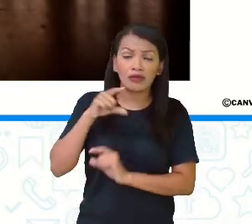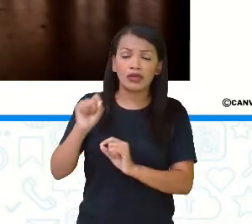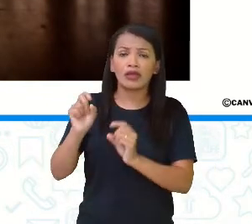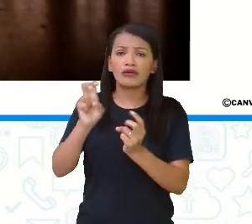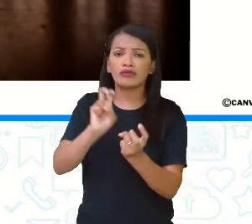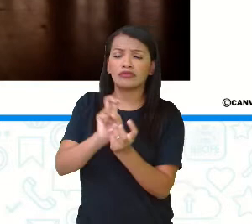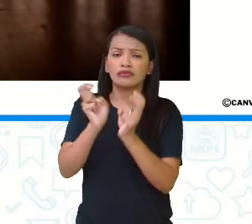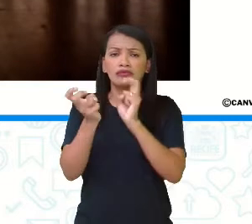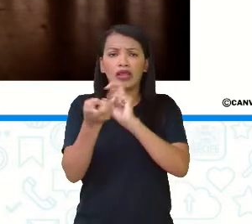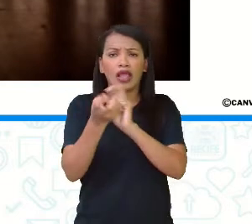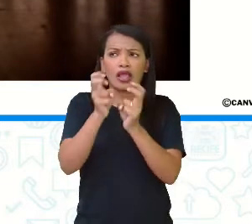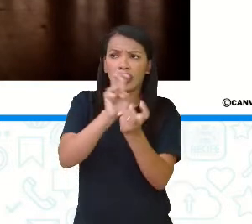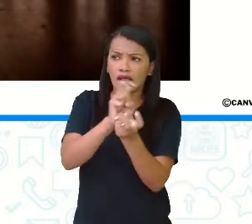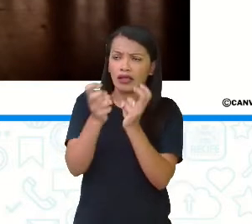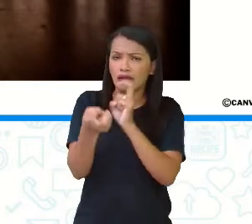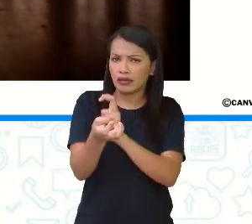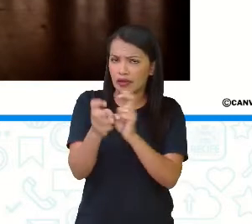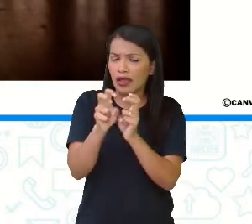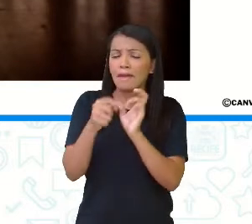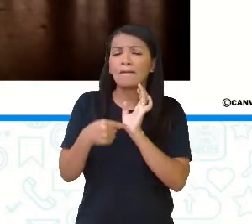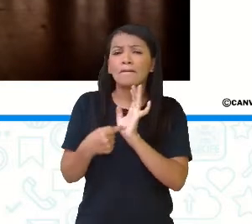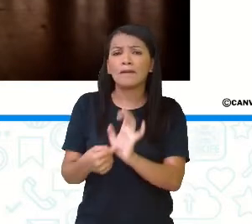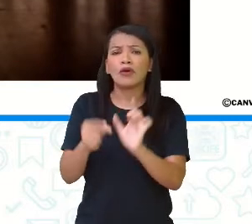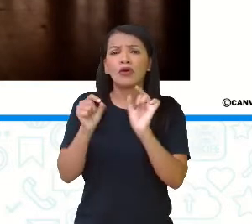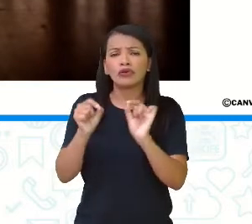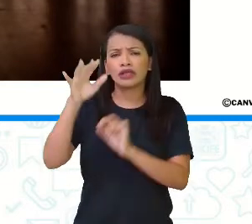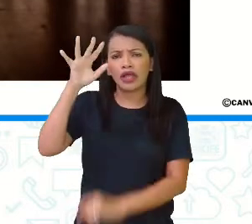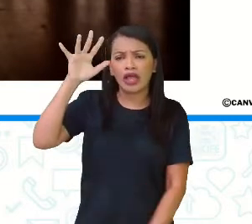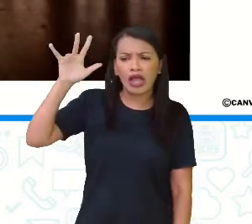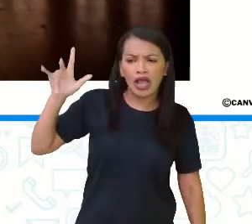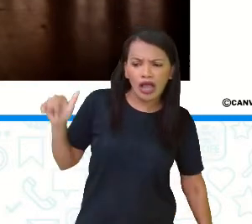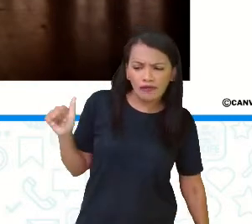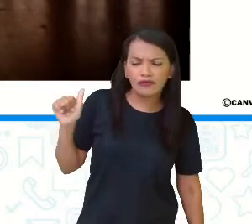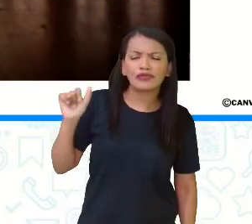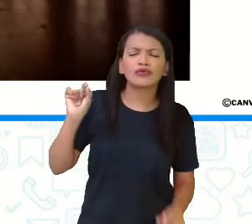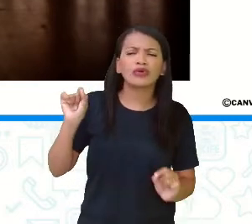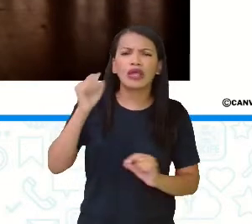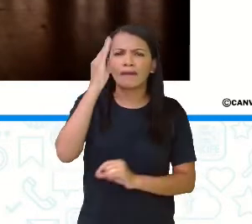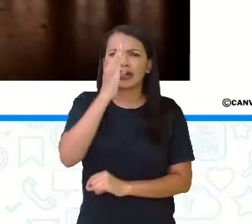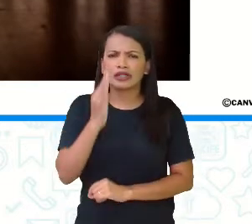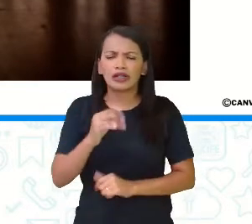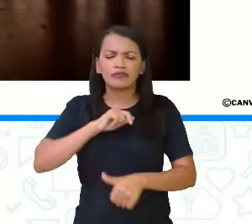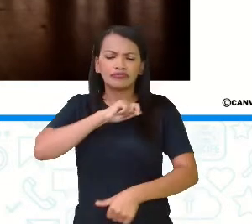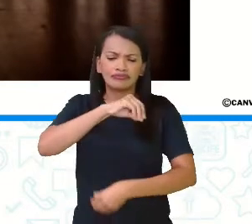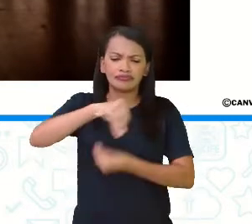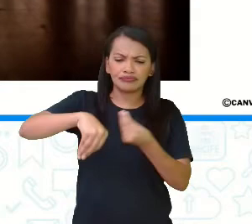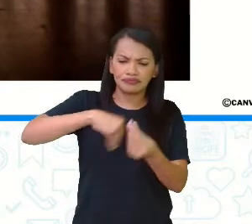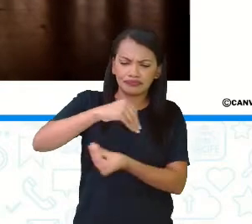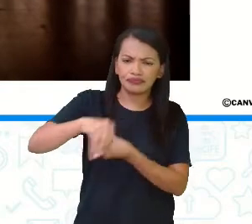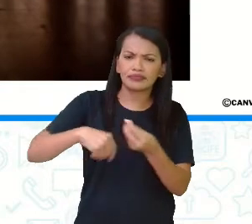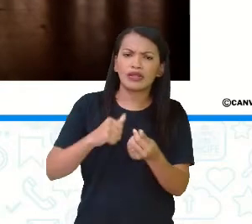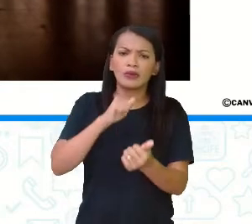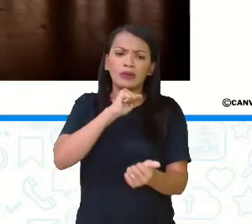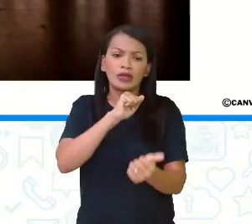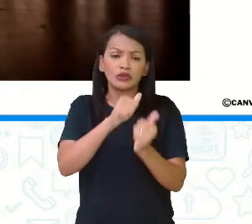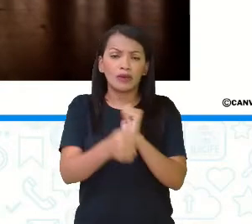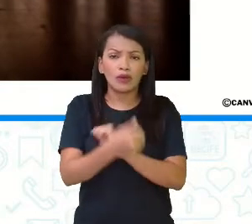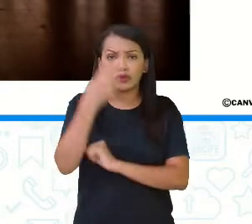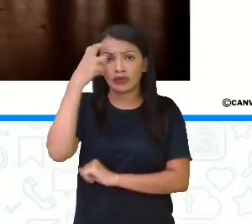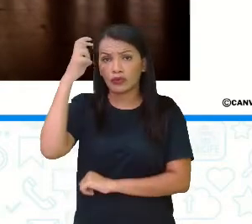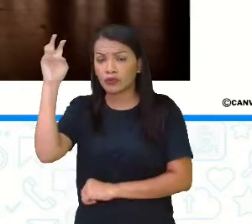Capoeira, capoeiragem, é uma expressão cultural afro-brasileira que mistura arte marcial, esporte,